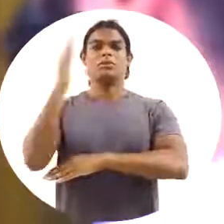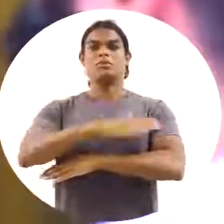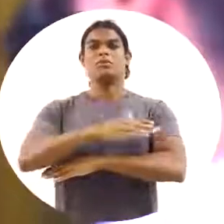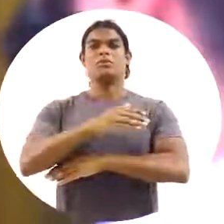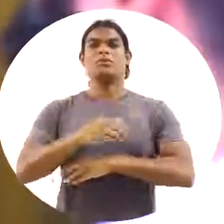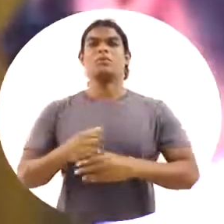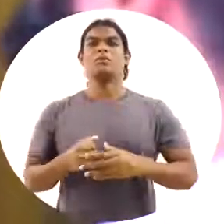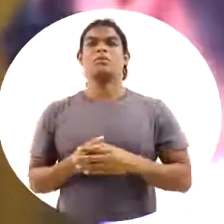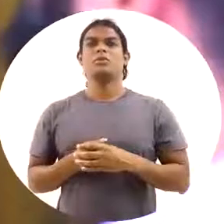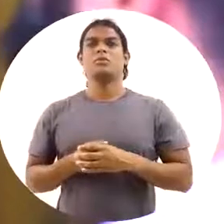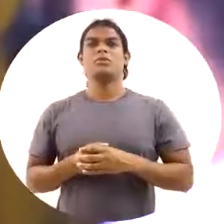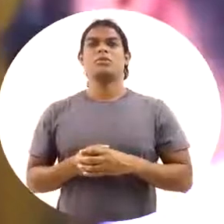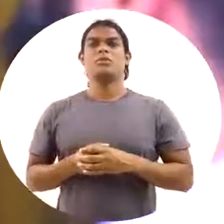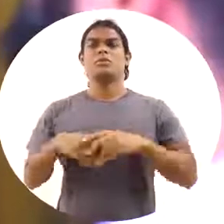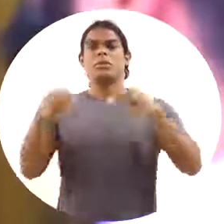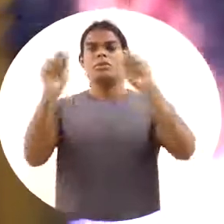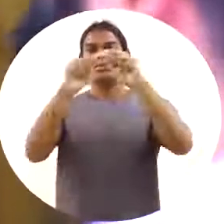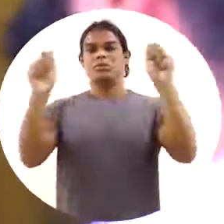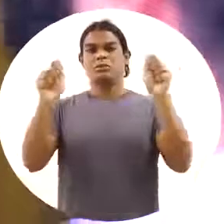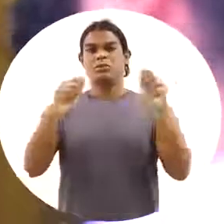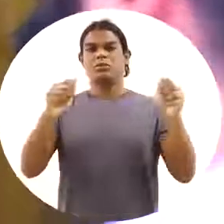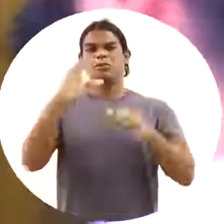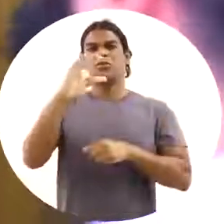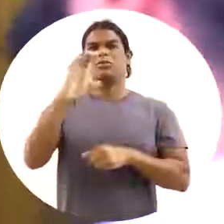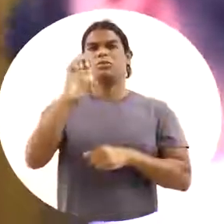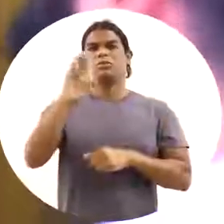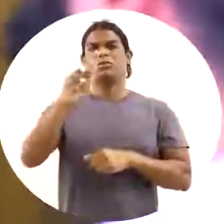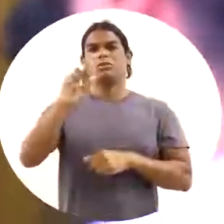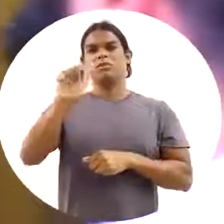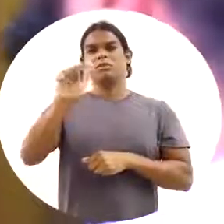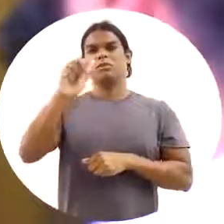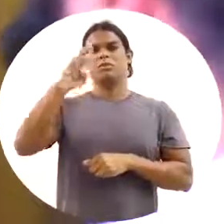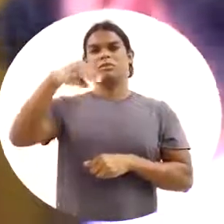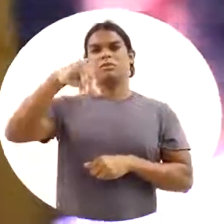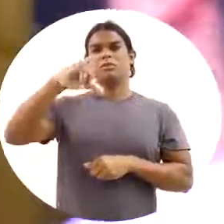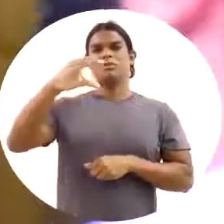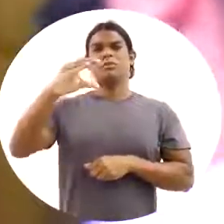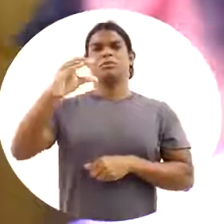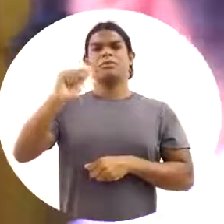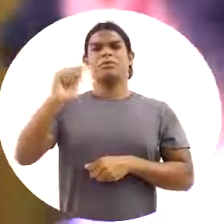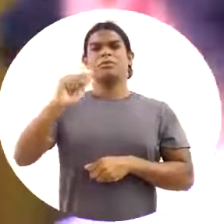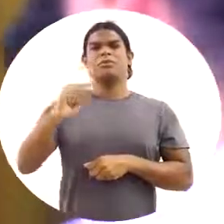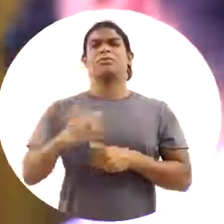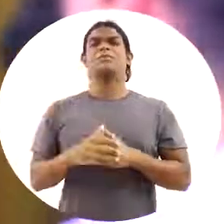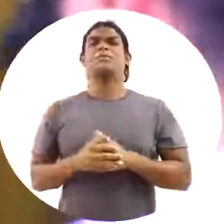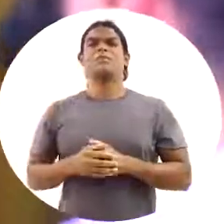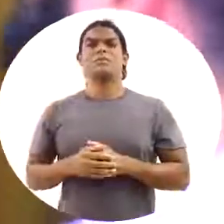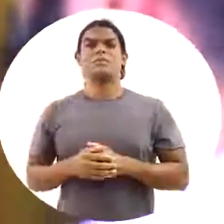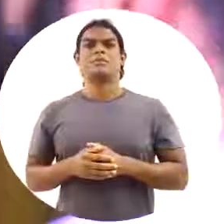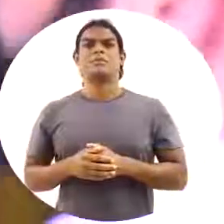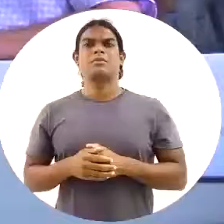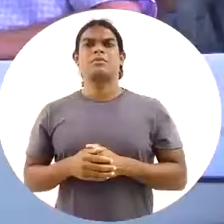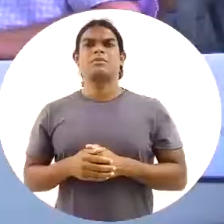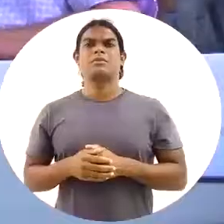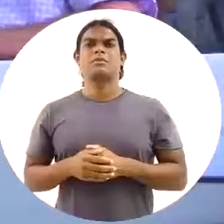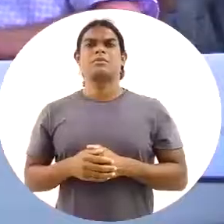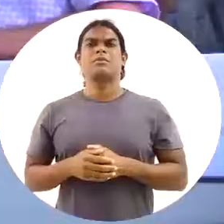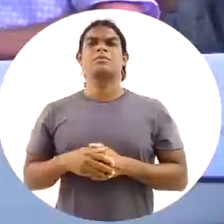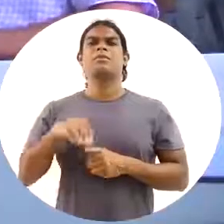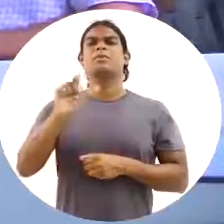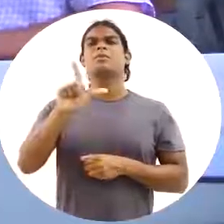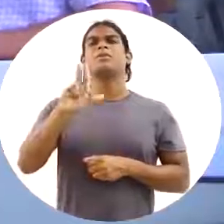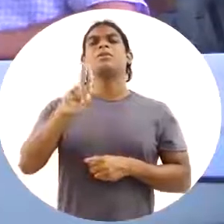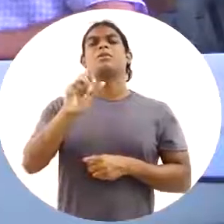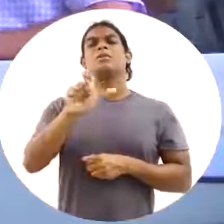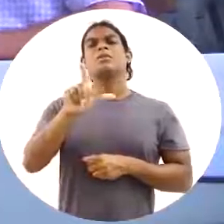é uma escultura de cerâmica, que é tijolo aparente e uma grande coberta de telha cerâmica. Interessante. Tá,